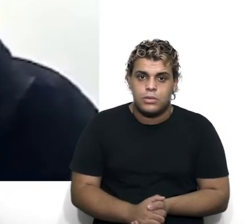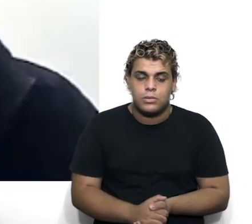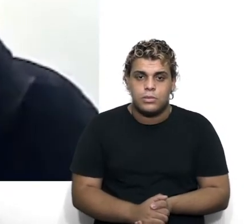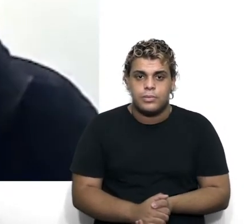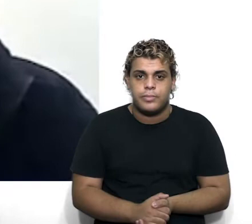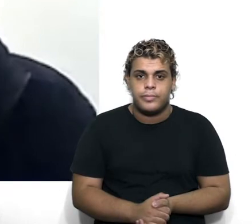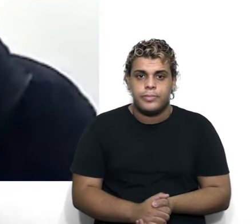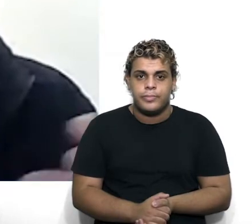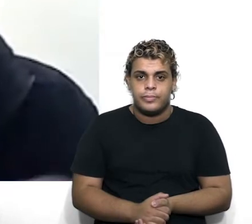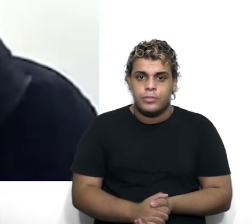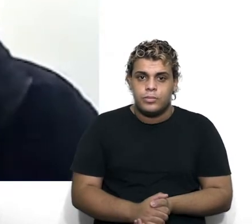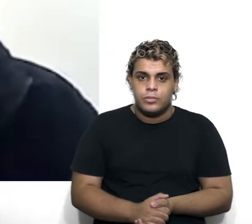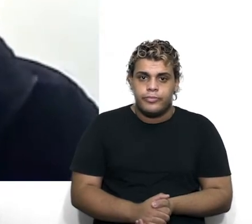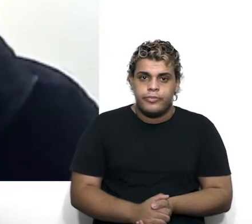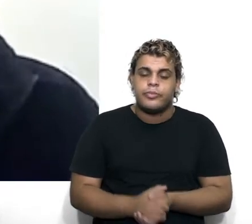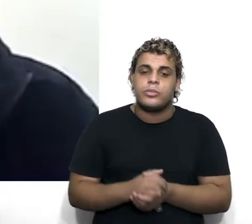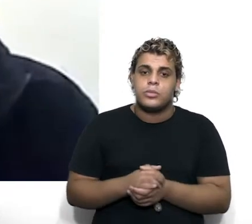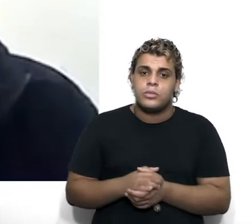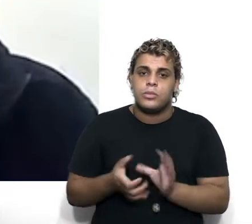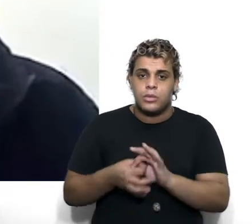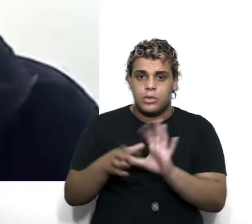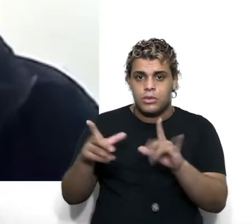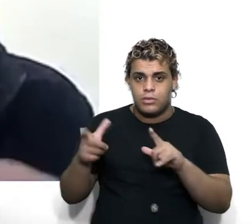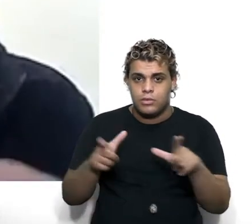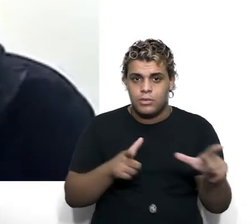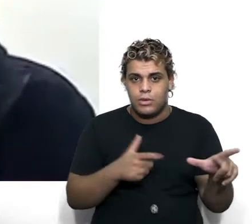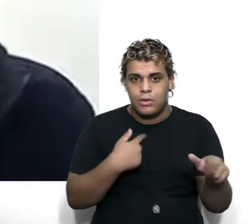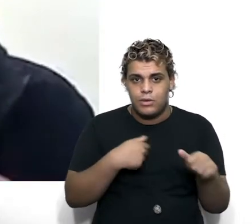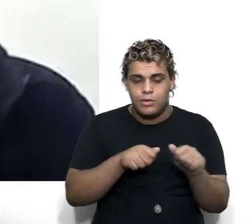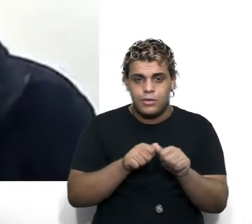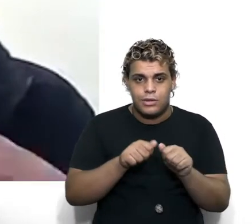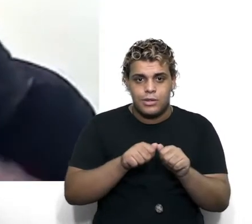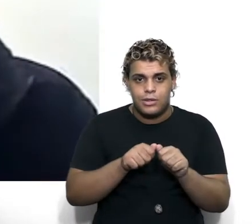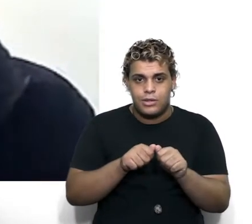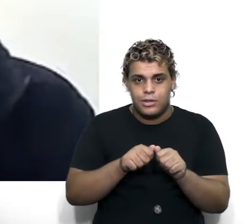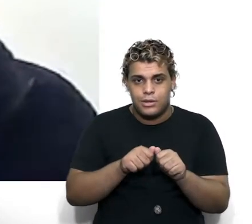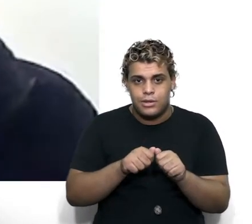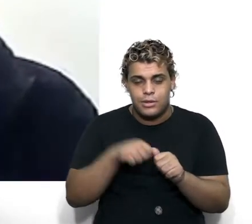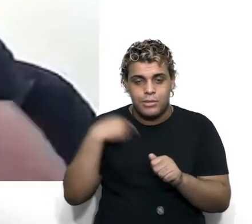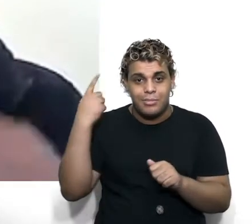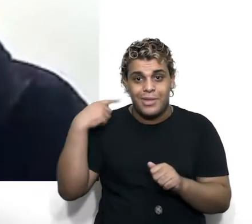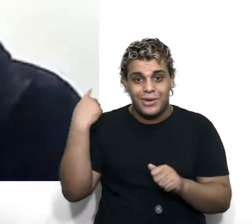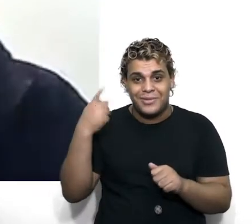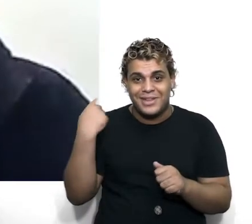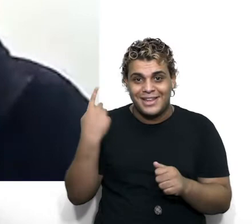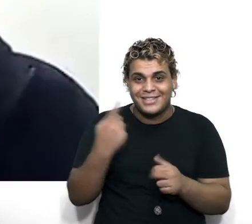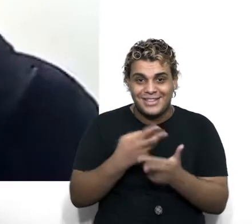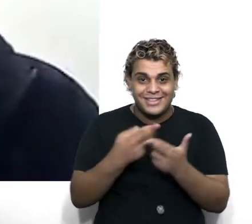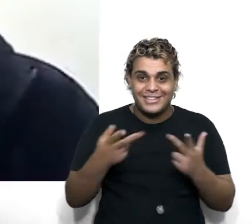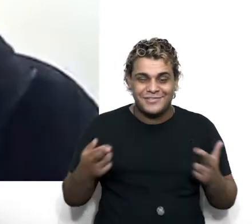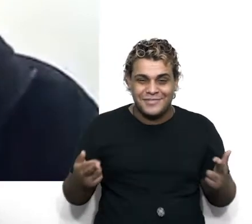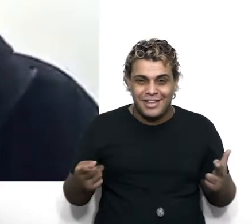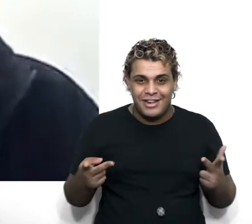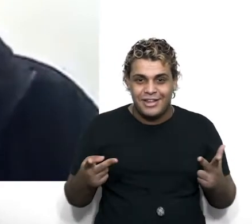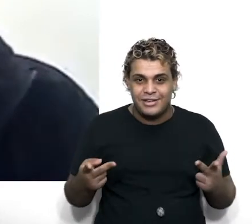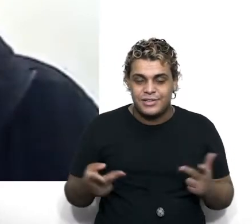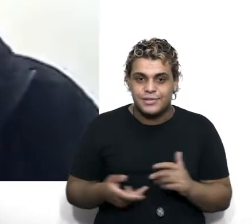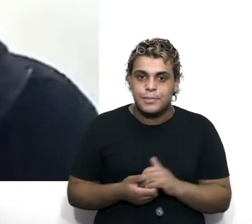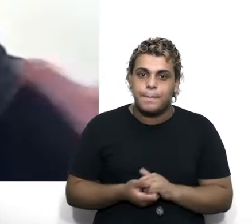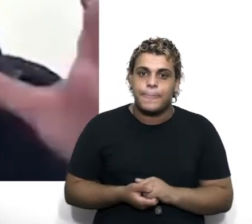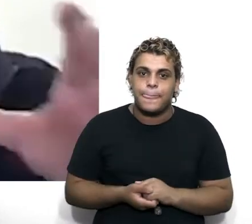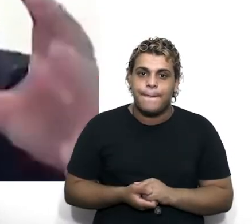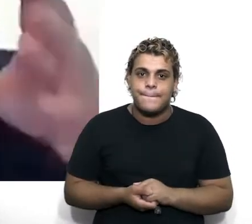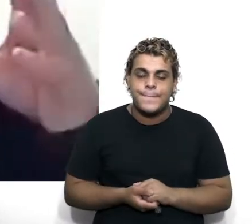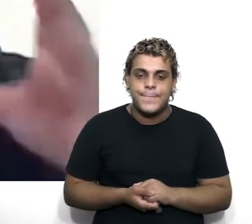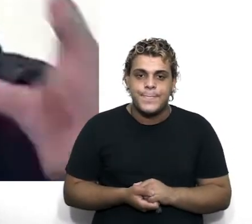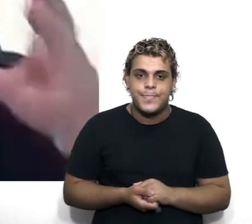fazer esta maluquice, porque é realmente uma maluquice, é composto de fragmentos, tem muitos saltos, portanto não é aquela lógica